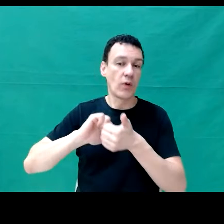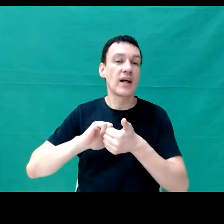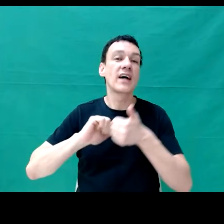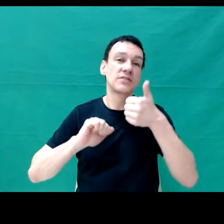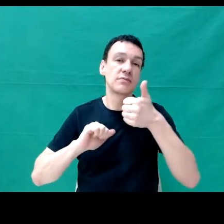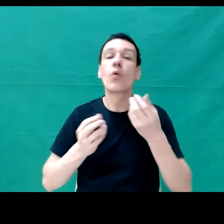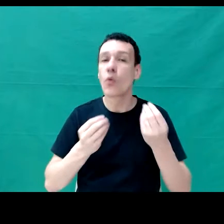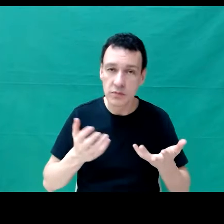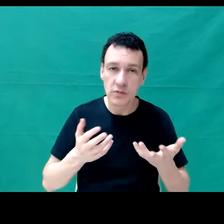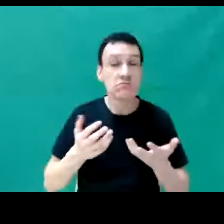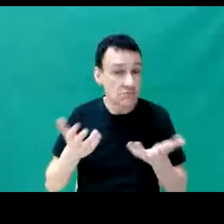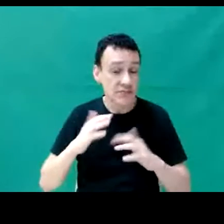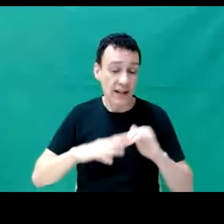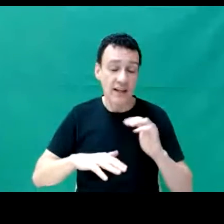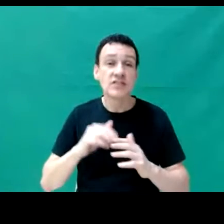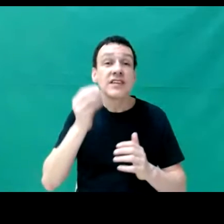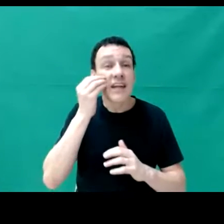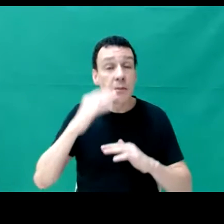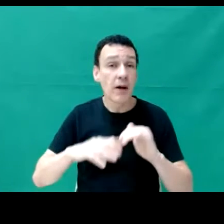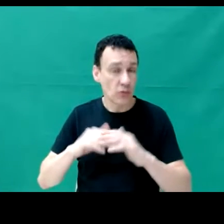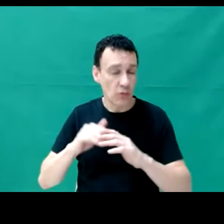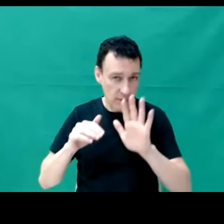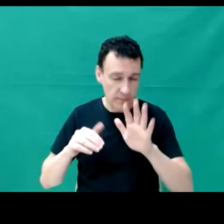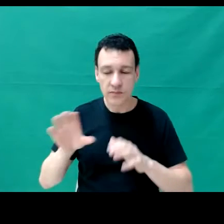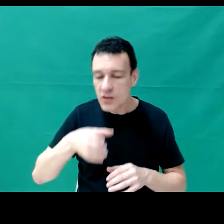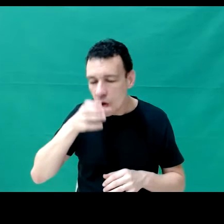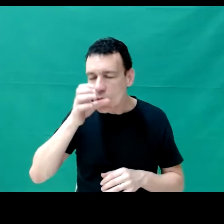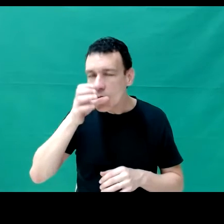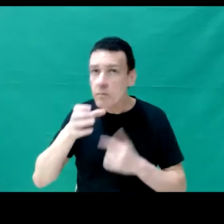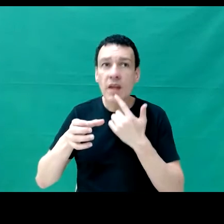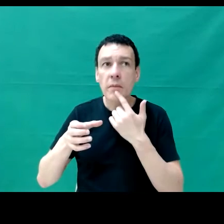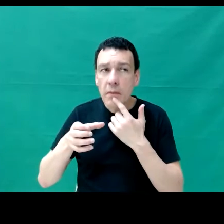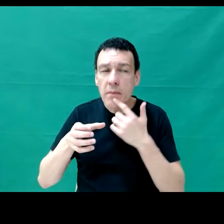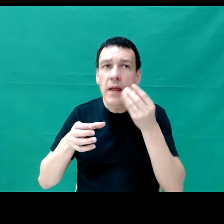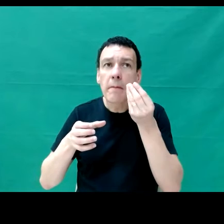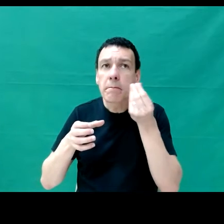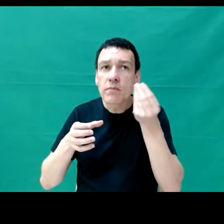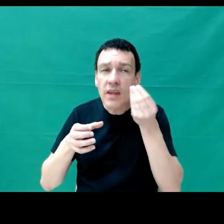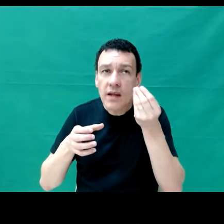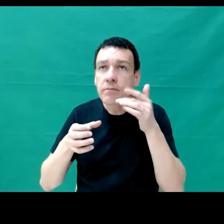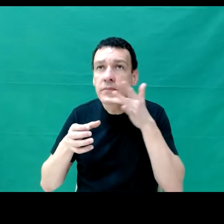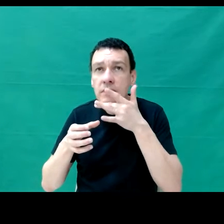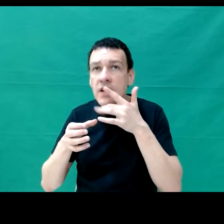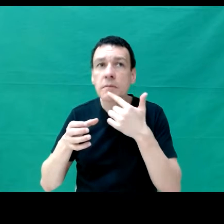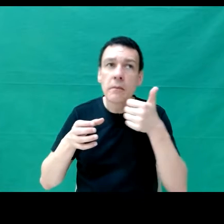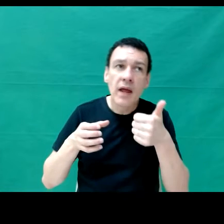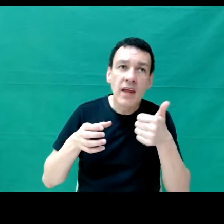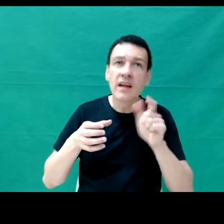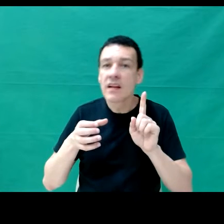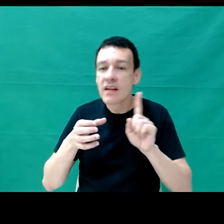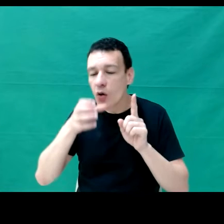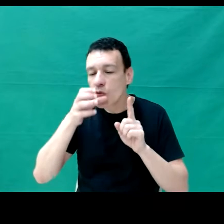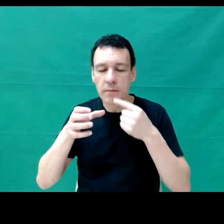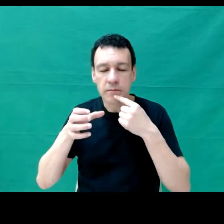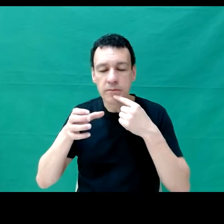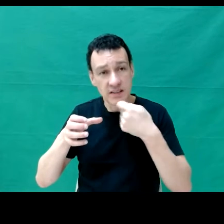vai experimentar o sabor e vai dizer, né, se aquele sabor é adequado, se aquele sabor é gostoso para o paladar das pessoas, né. E